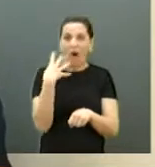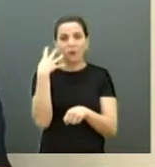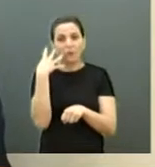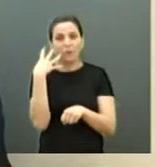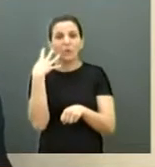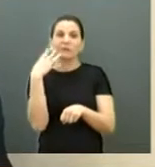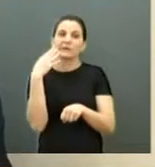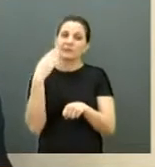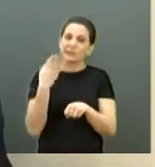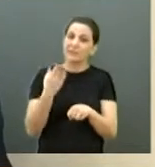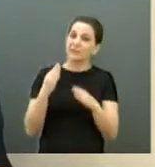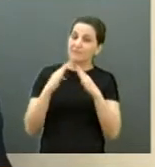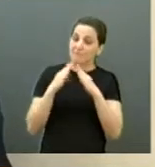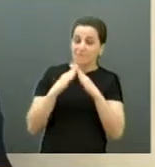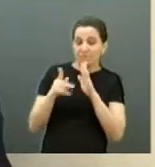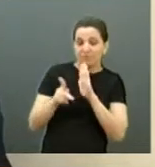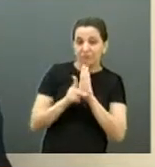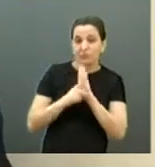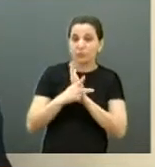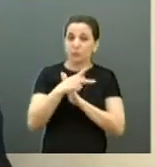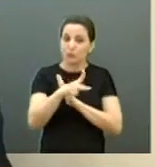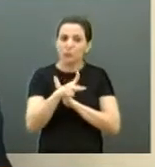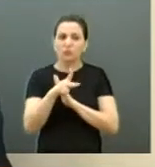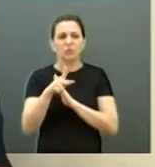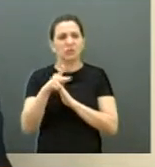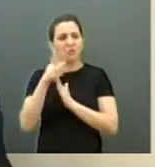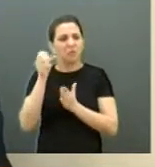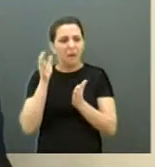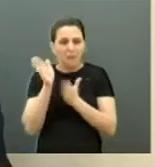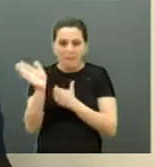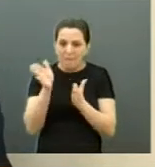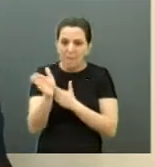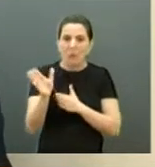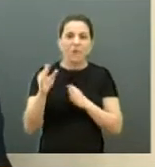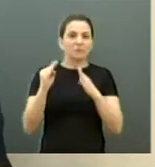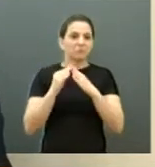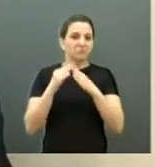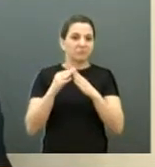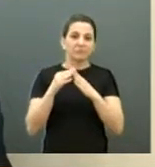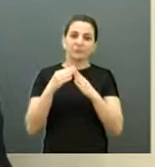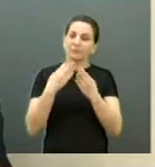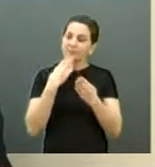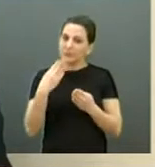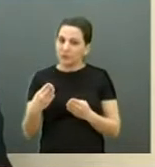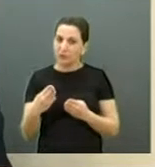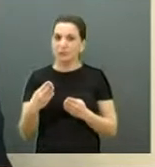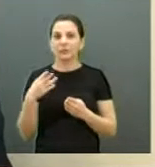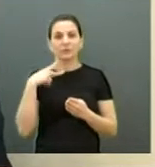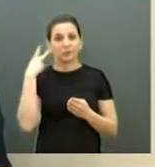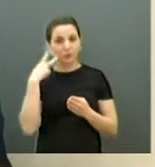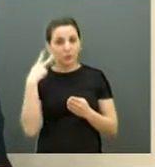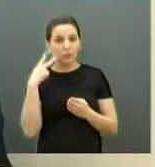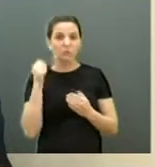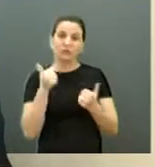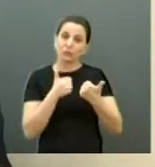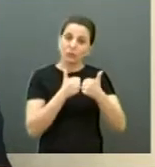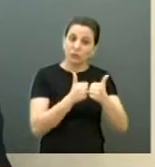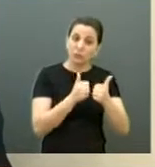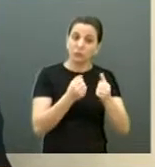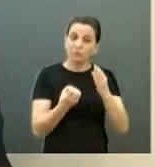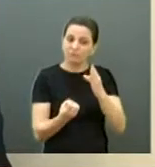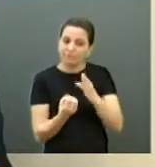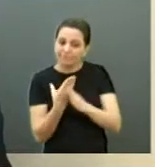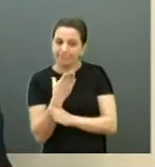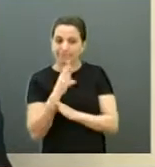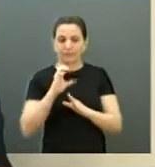dedo e for embora nós temos que apurar isso então eu peço a todos os vereadores que nos acompanhem e vamos criar essas e